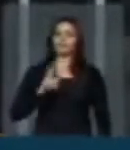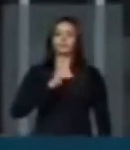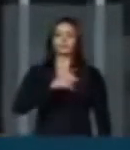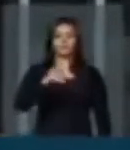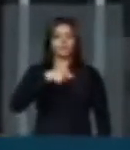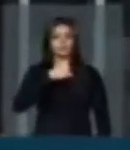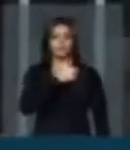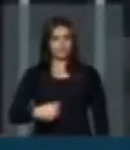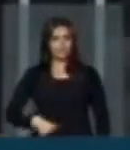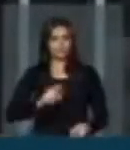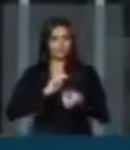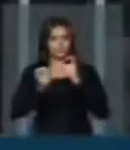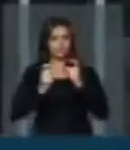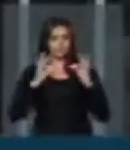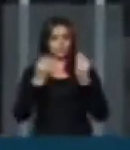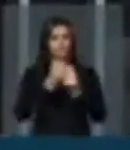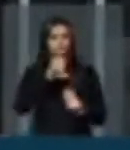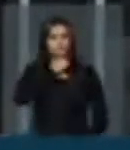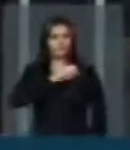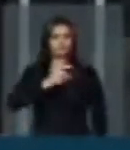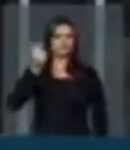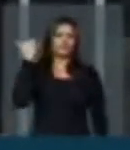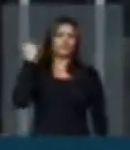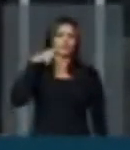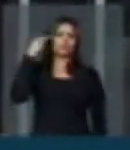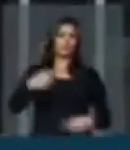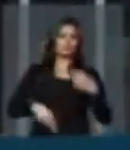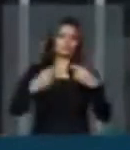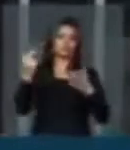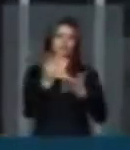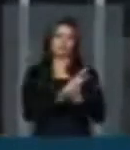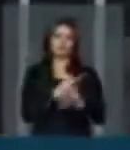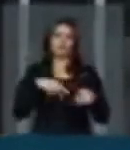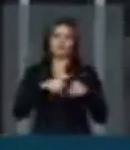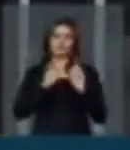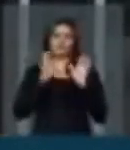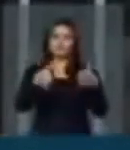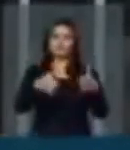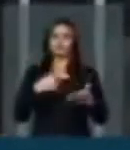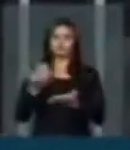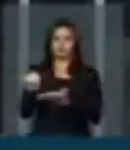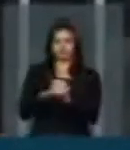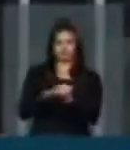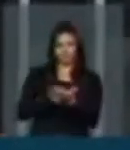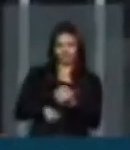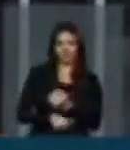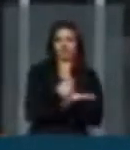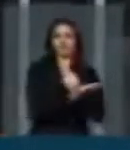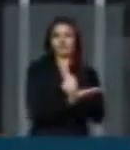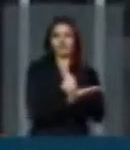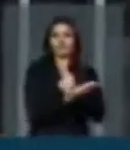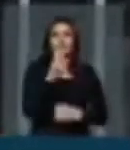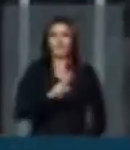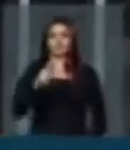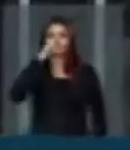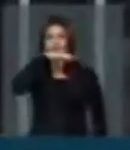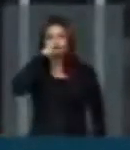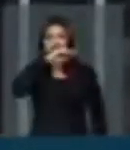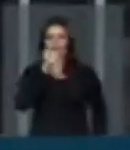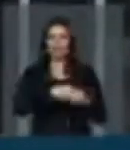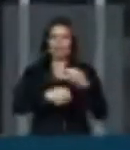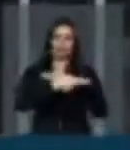continuam governando com base nas velhas práticas da política. Atuam na base do toma lá da cá. Usam e abusam do